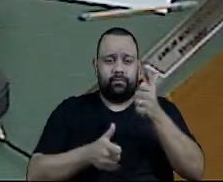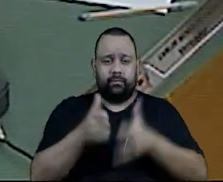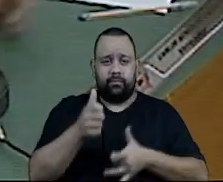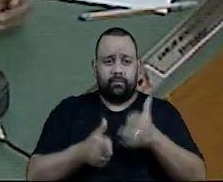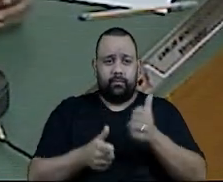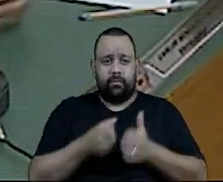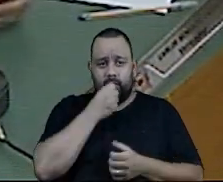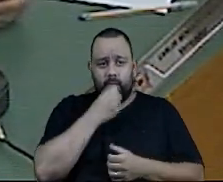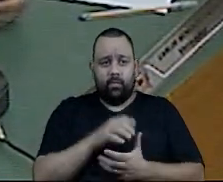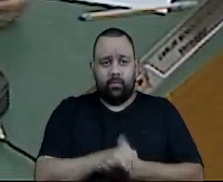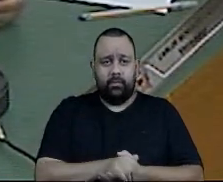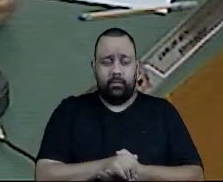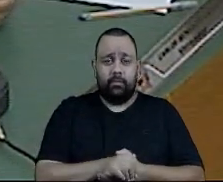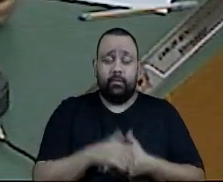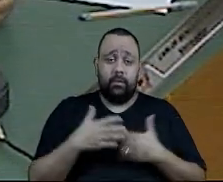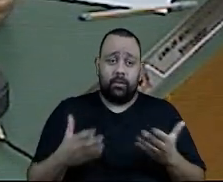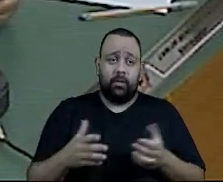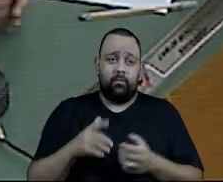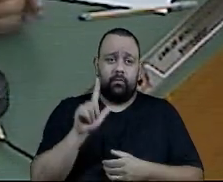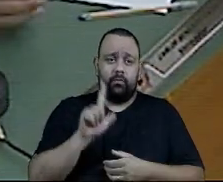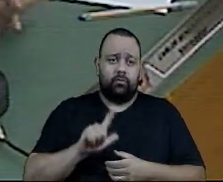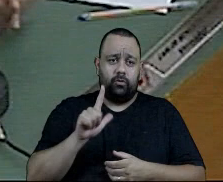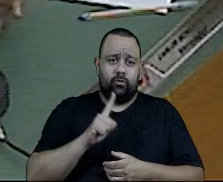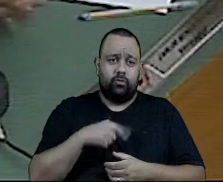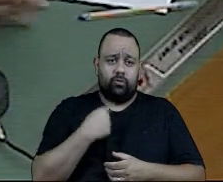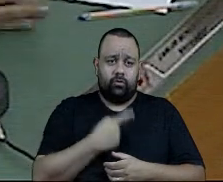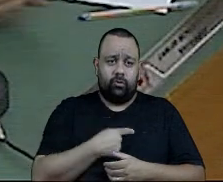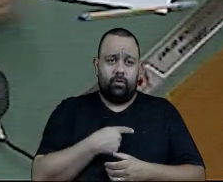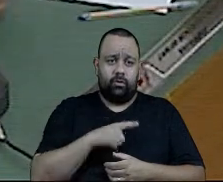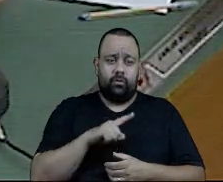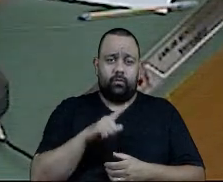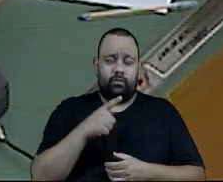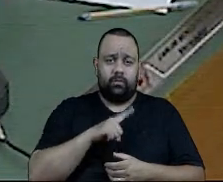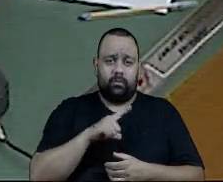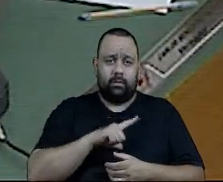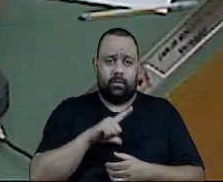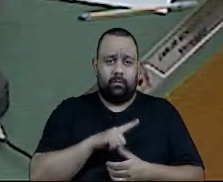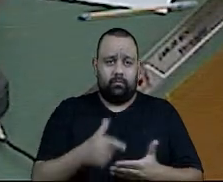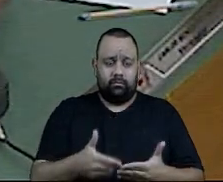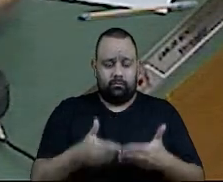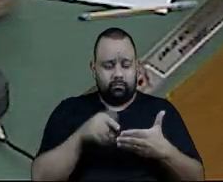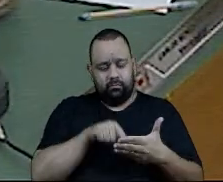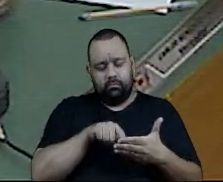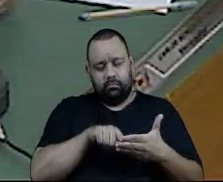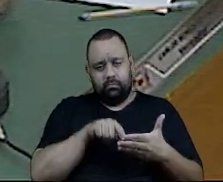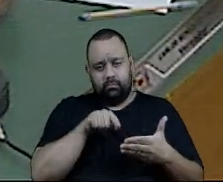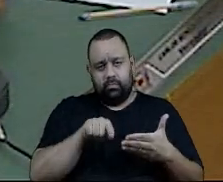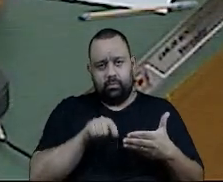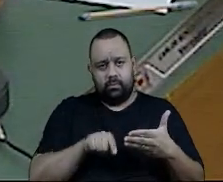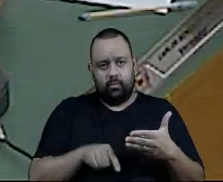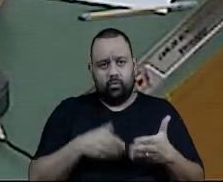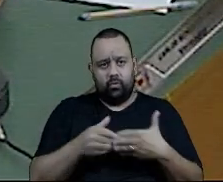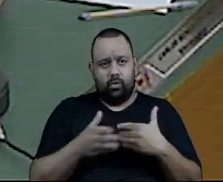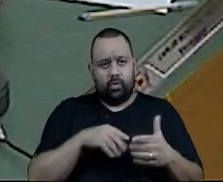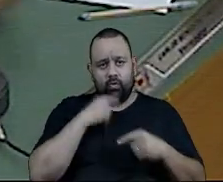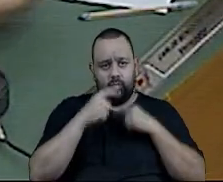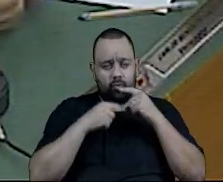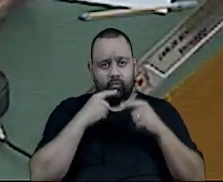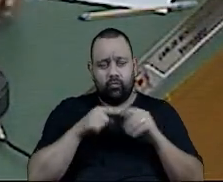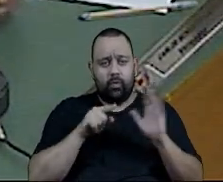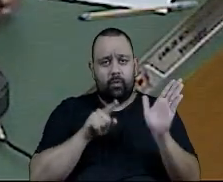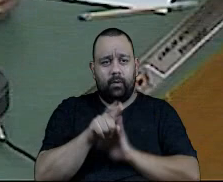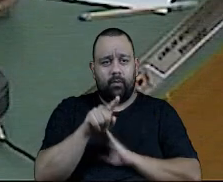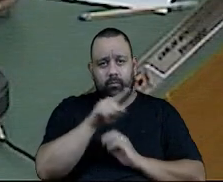apresentadora foi uma máquina para apresentar. E, então, a gente, logicamente, depois a gente vai ter esses dados em mãos. Sim. E